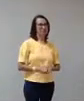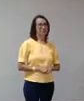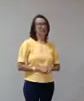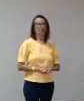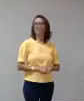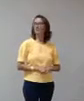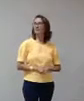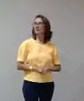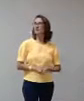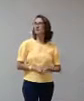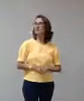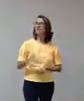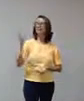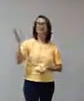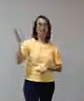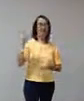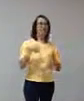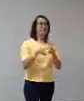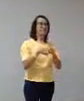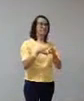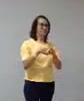Essas são as três obras dele